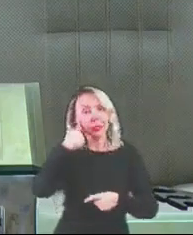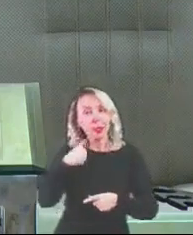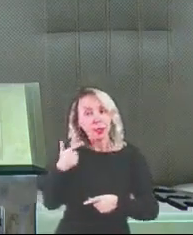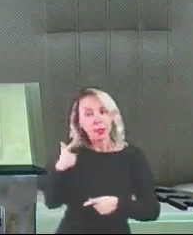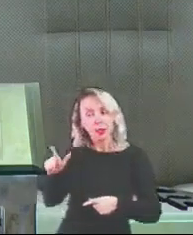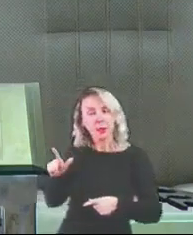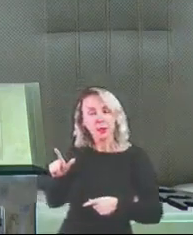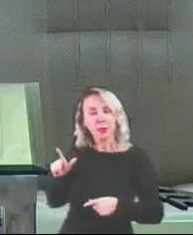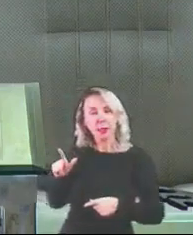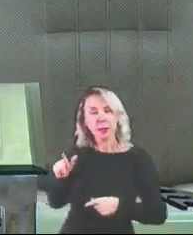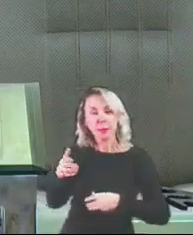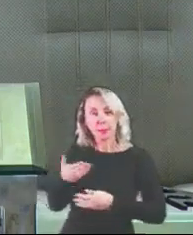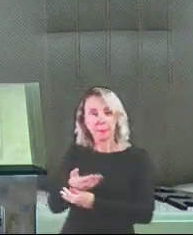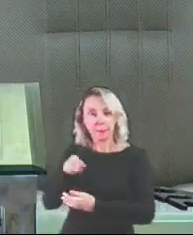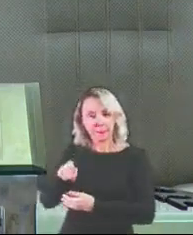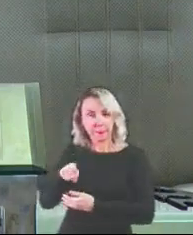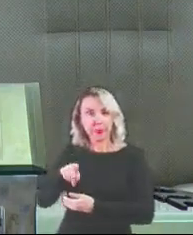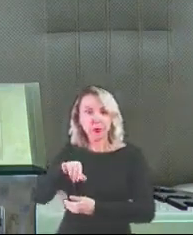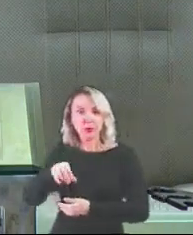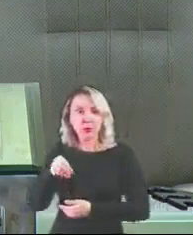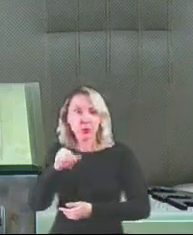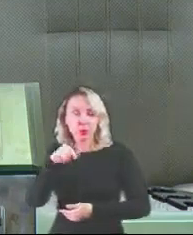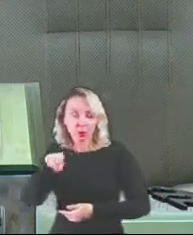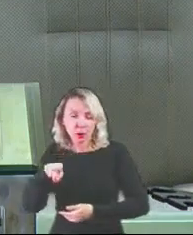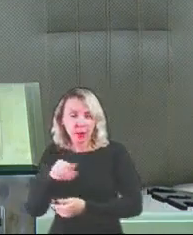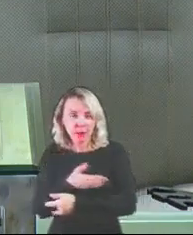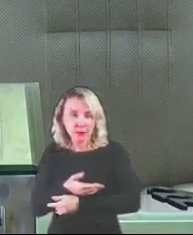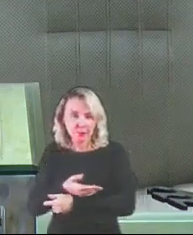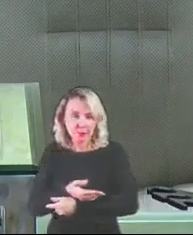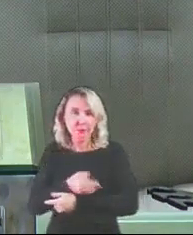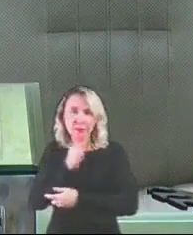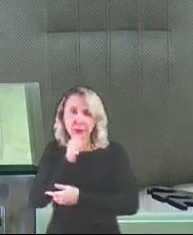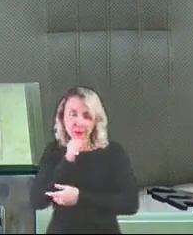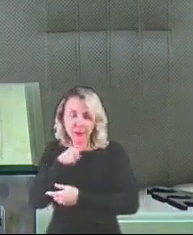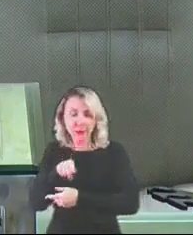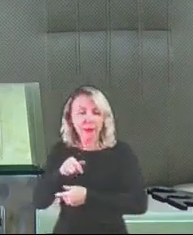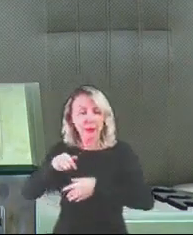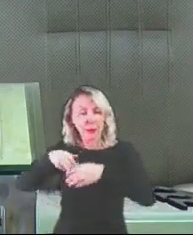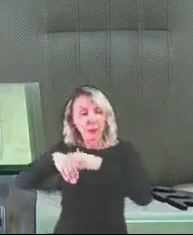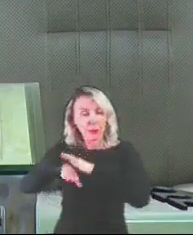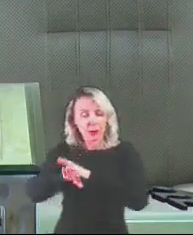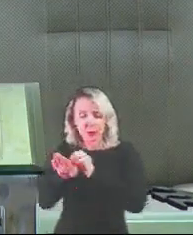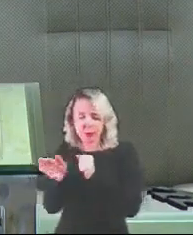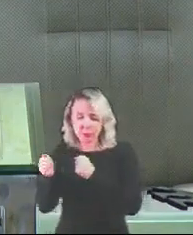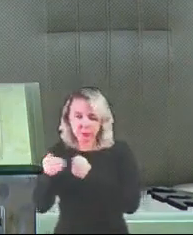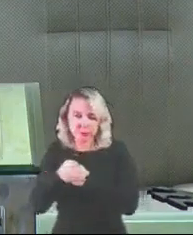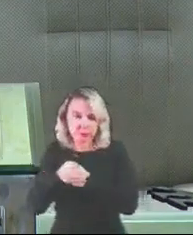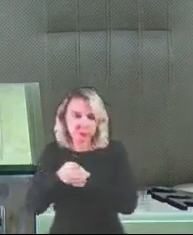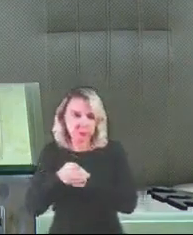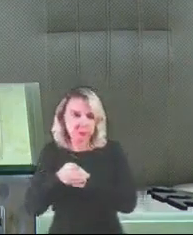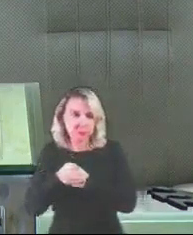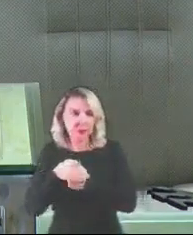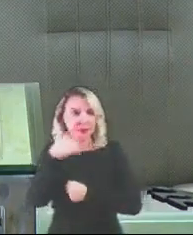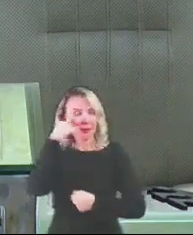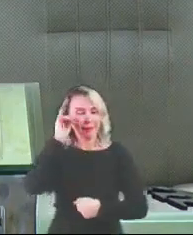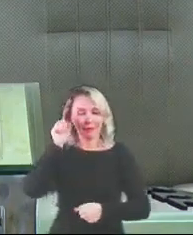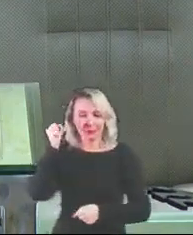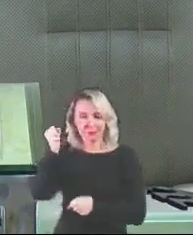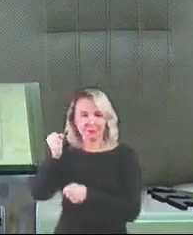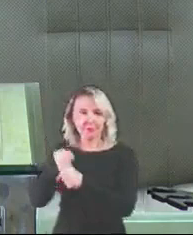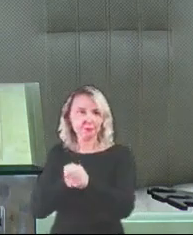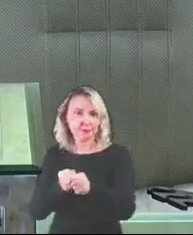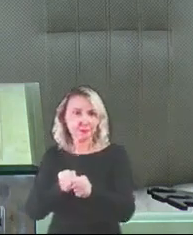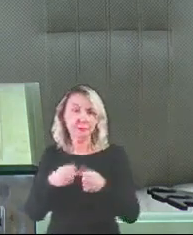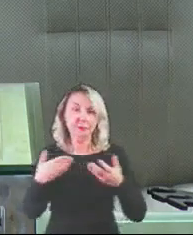ele ficou escondido durante 6 anos para ser guardado de ser assassinado. Quando Deus